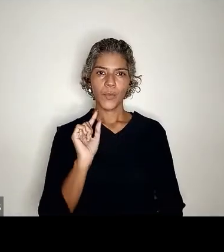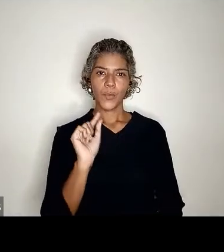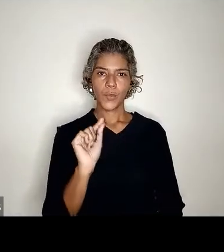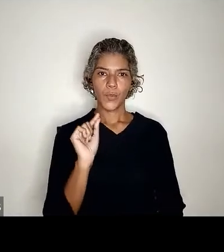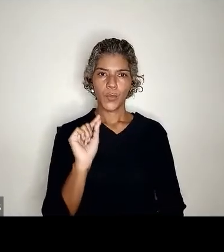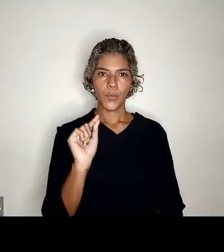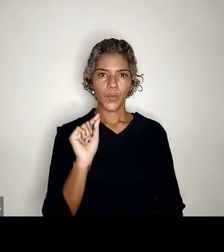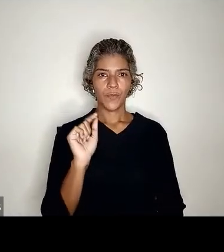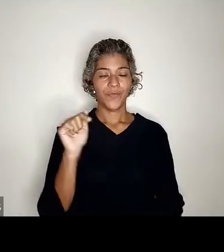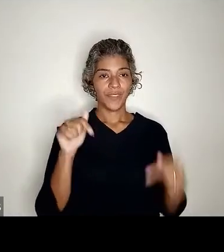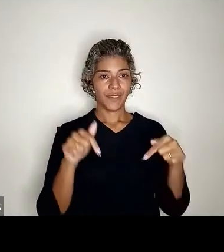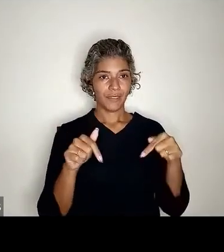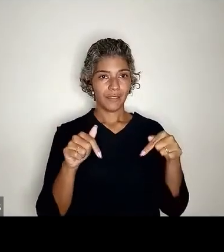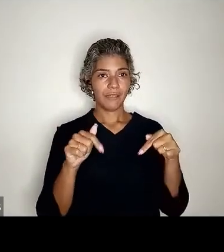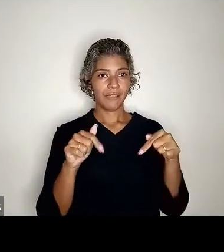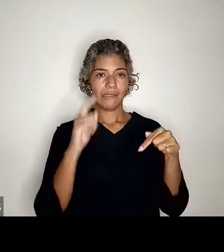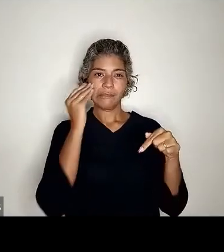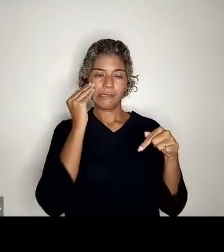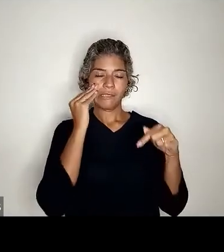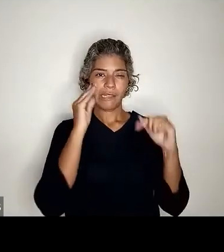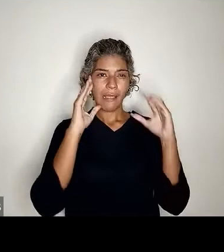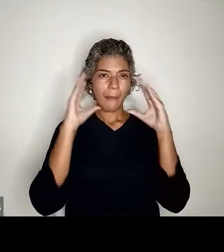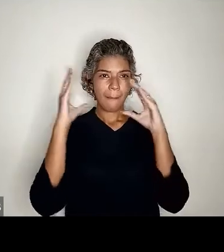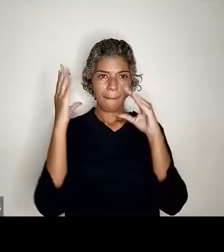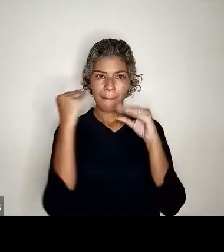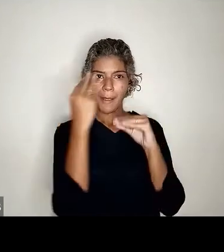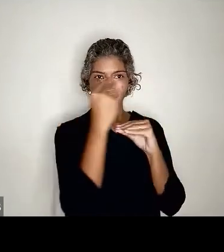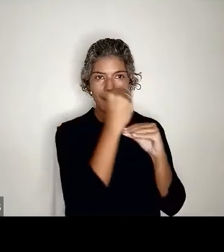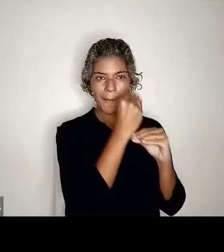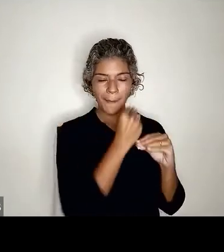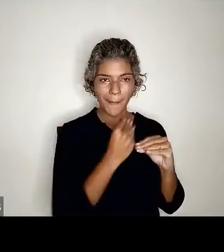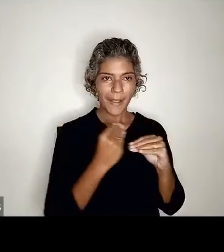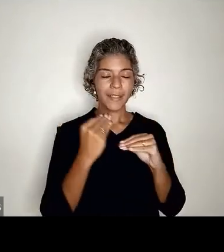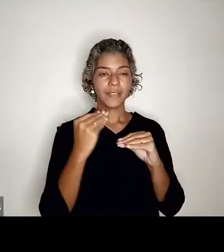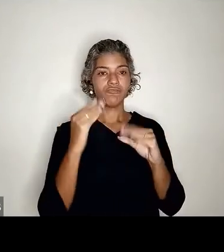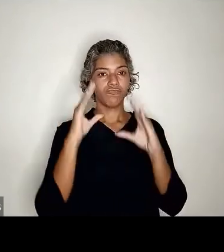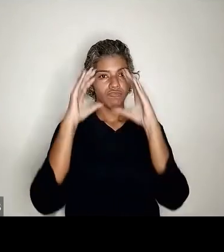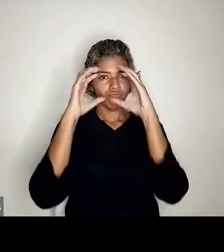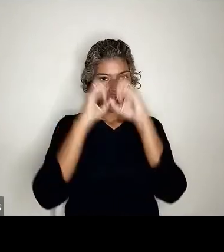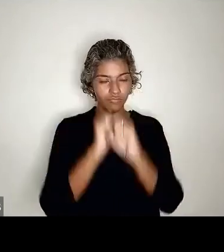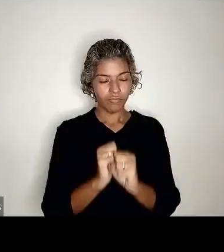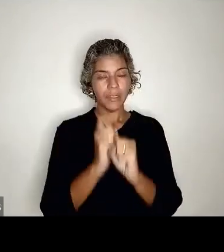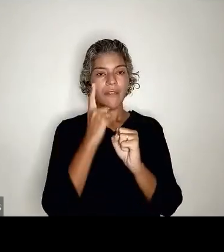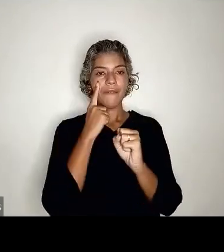desligar nosso vídeo para ver se melhora um pouco a conexão, ok?